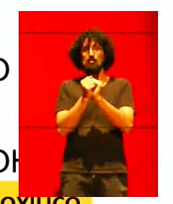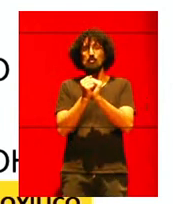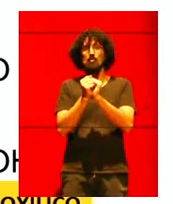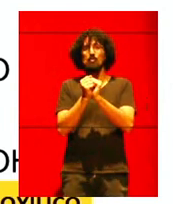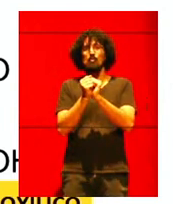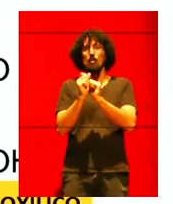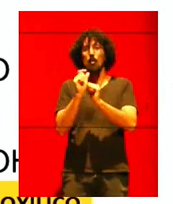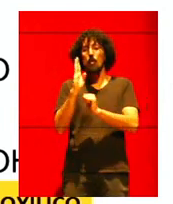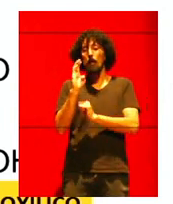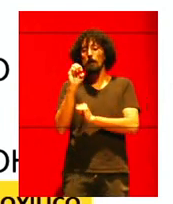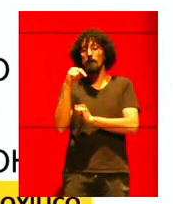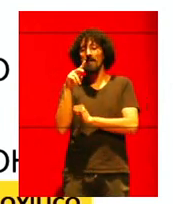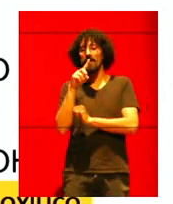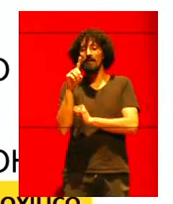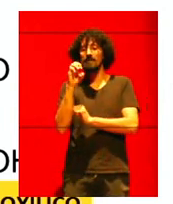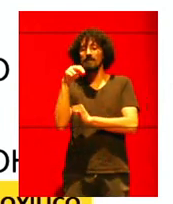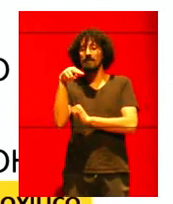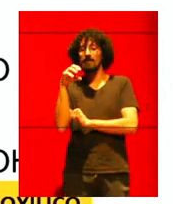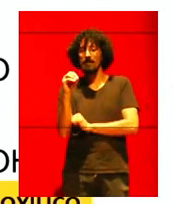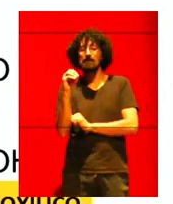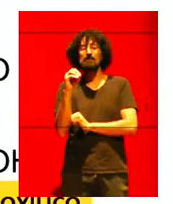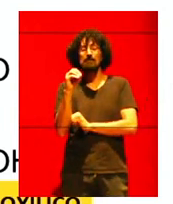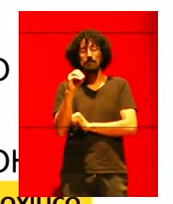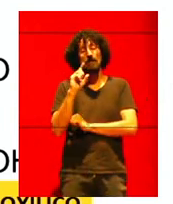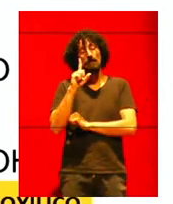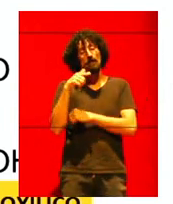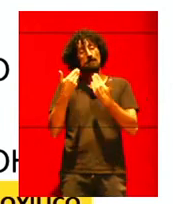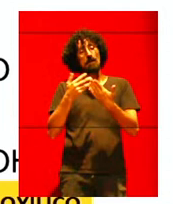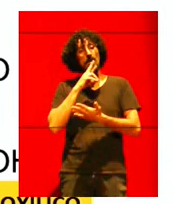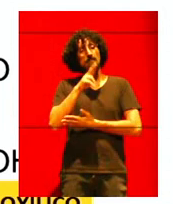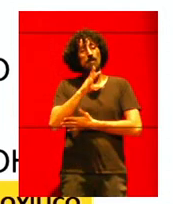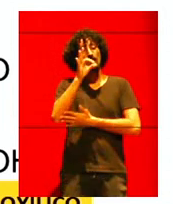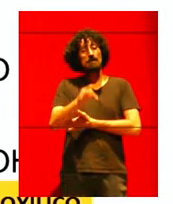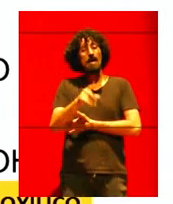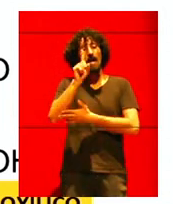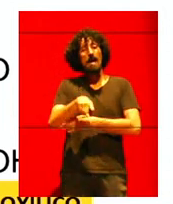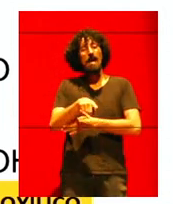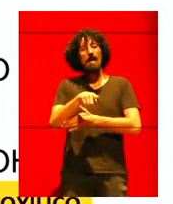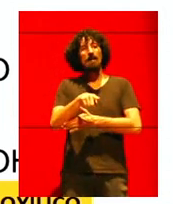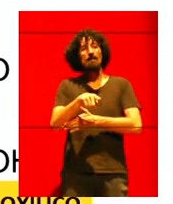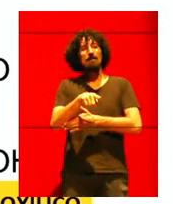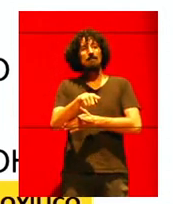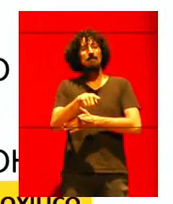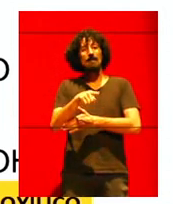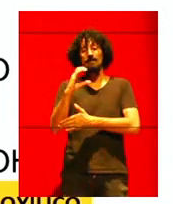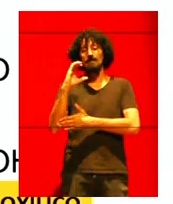Vai ter um fenol. Então, a resposta correta para essa questão é...